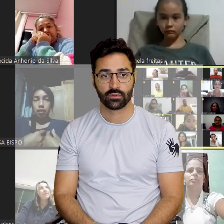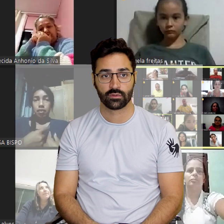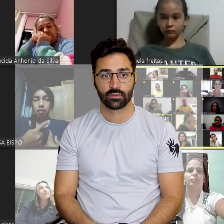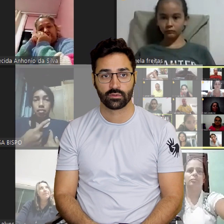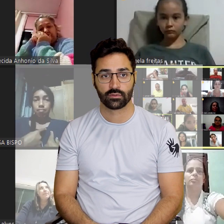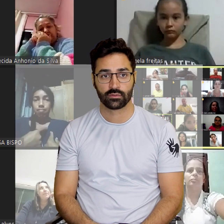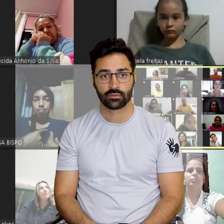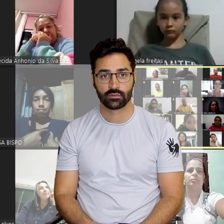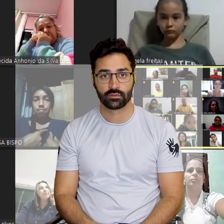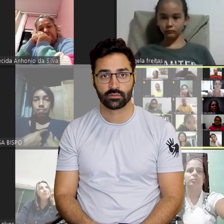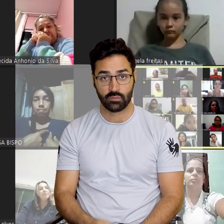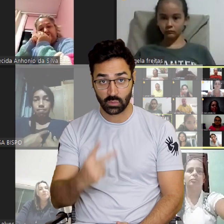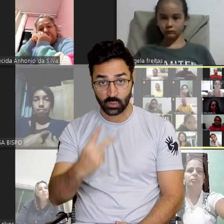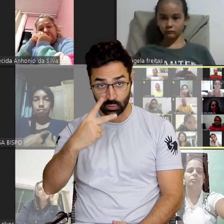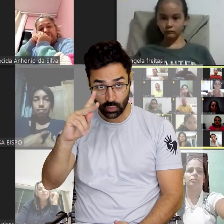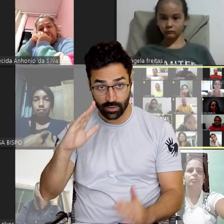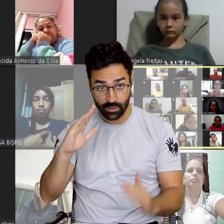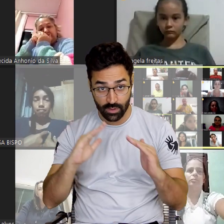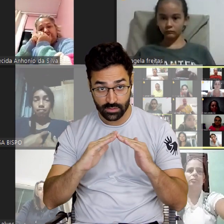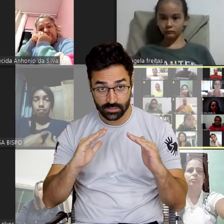Na sua casa?